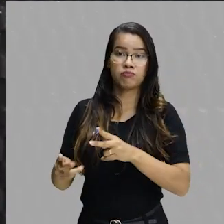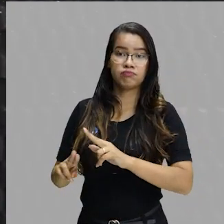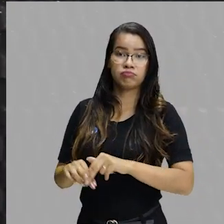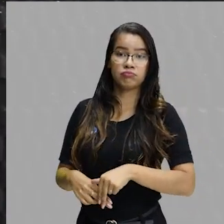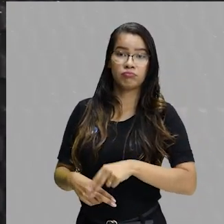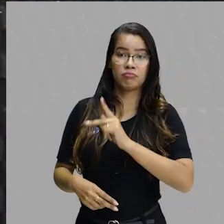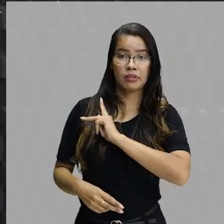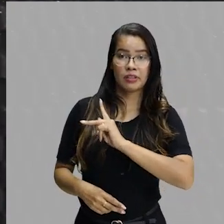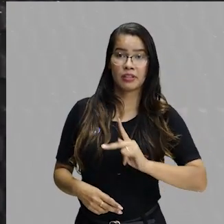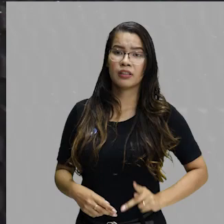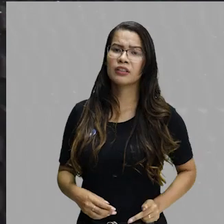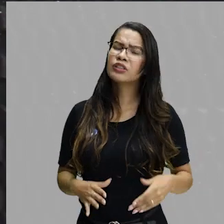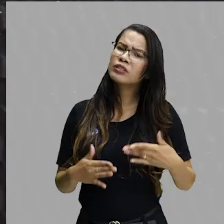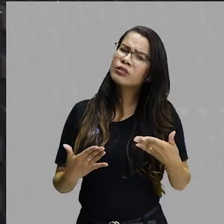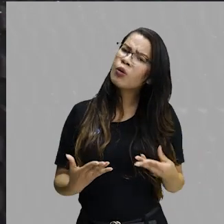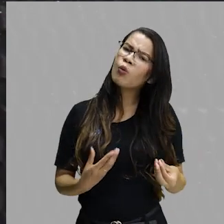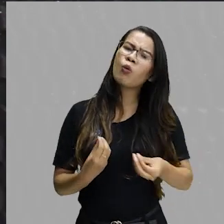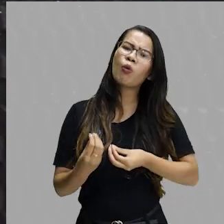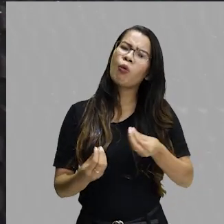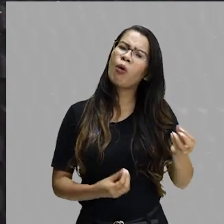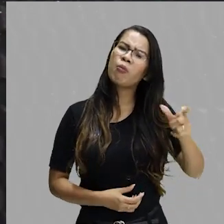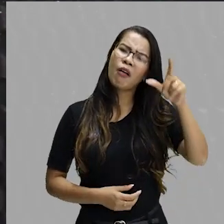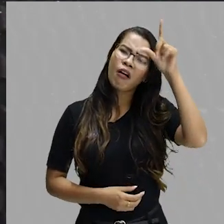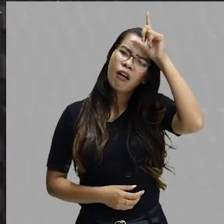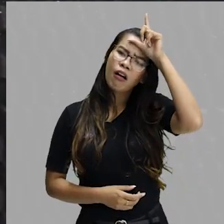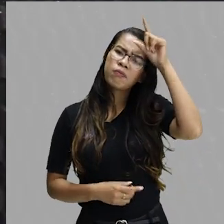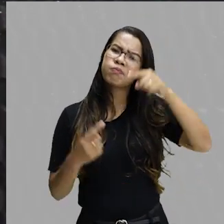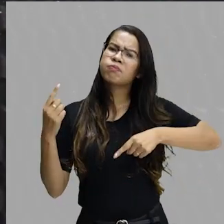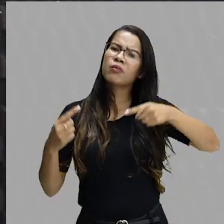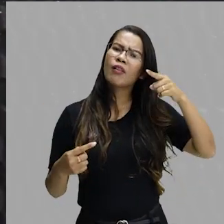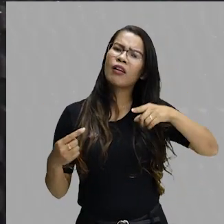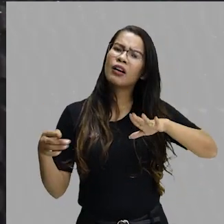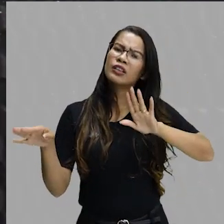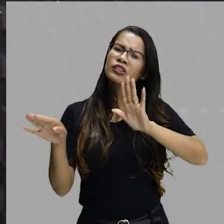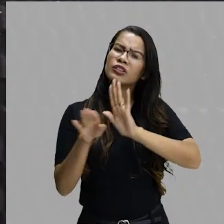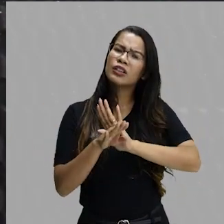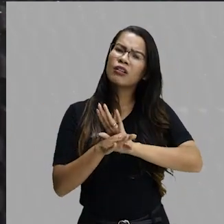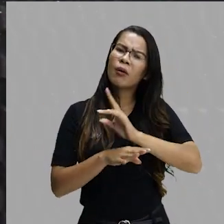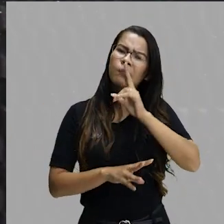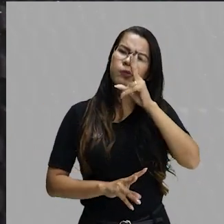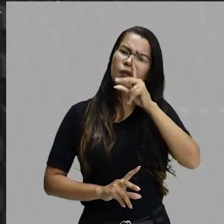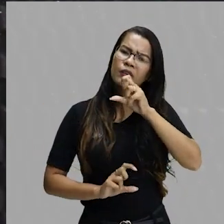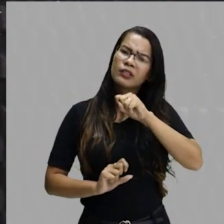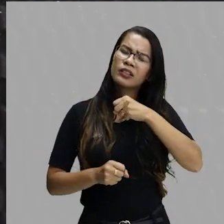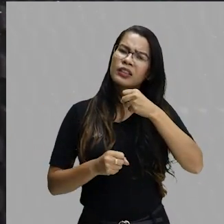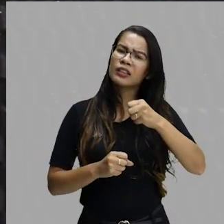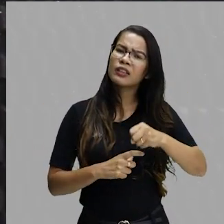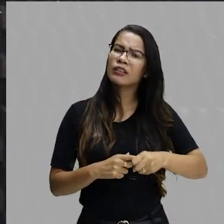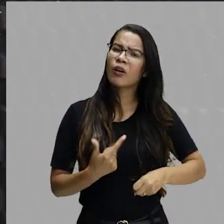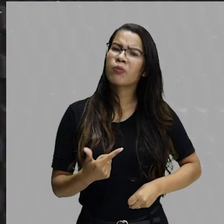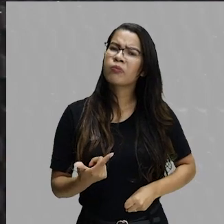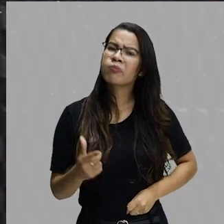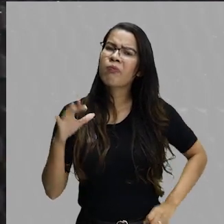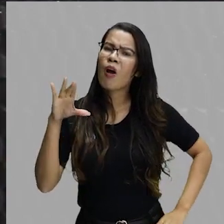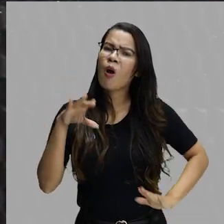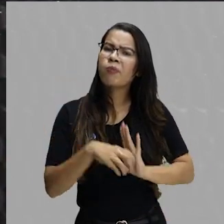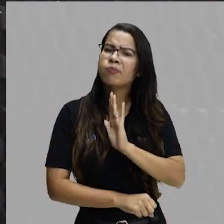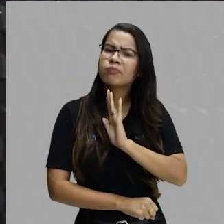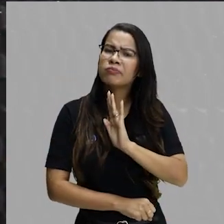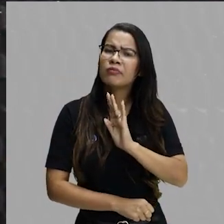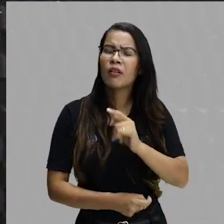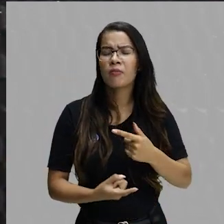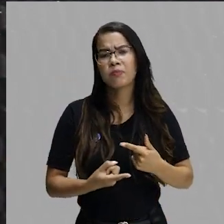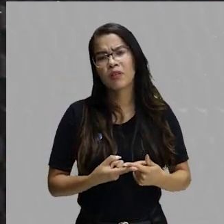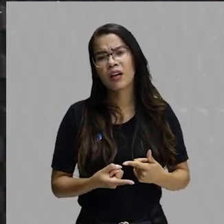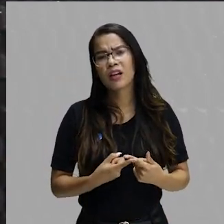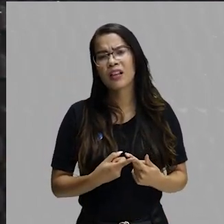essas lideranças políticas, historicamente falando, chegam ao poder sem dar golpe? Porque essas lideranças